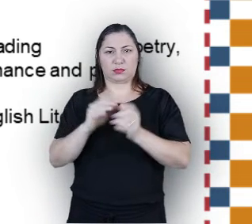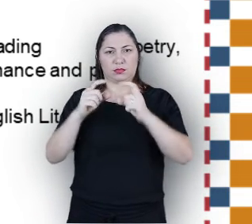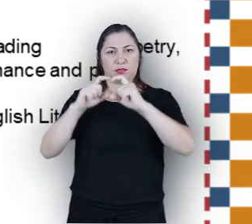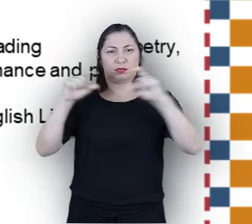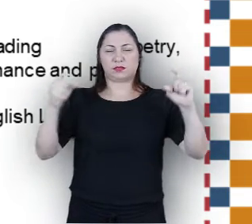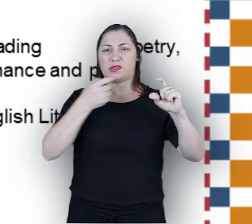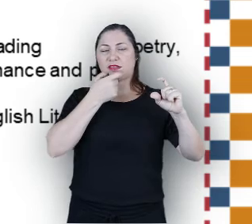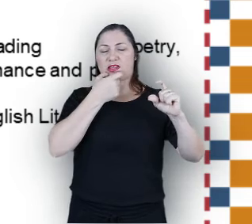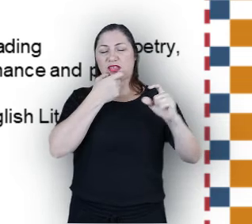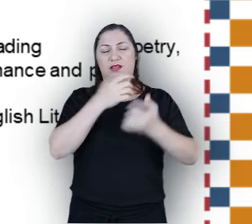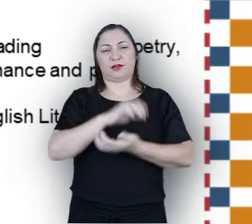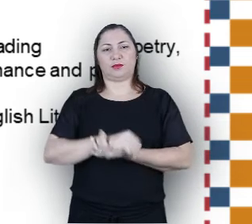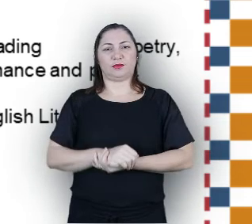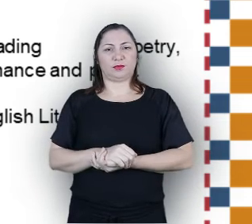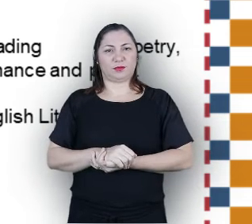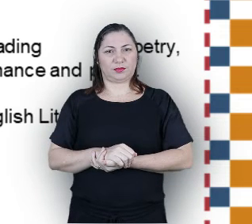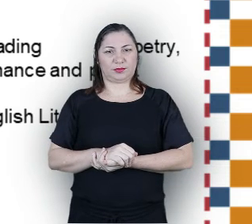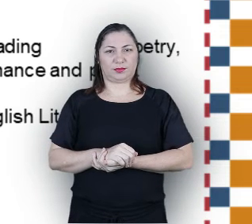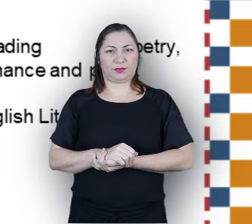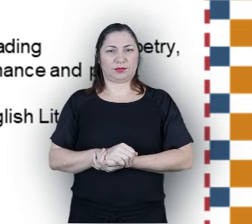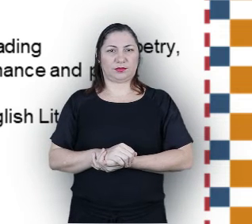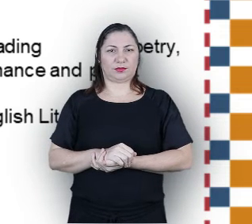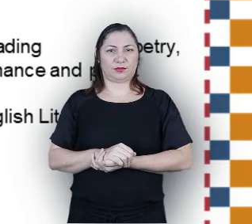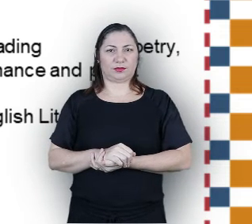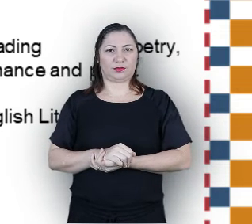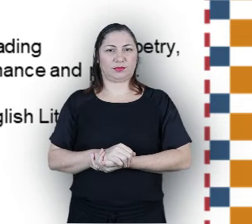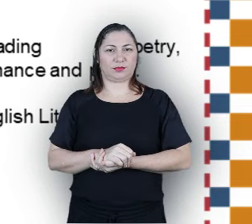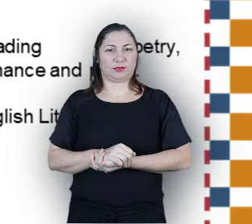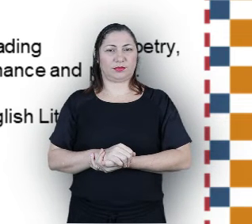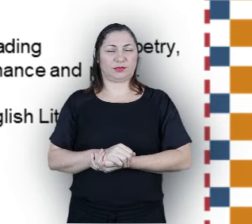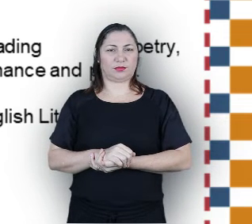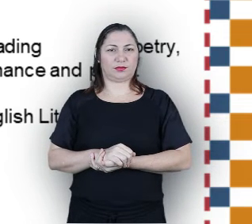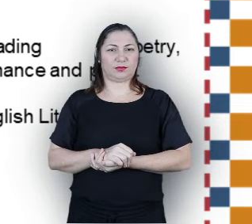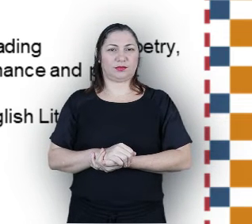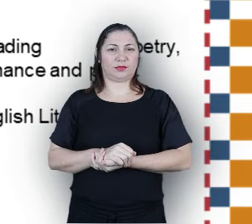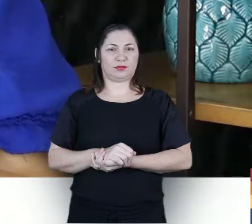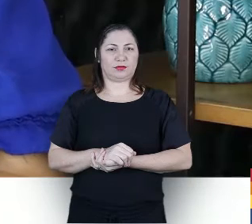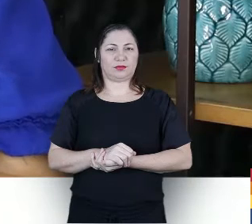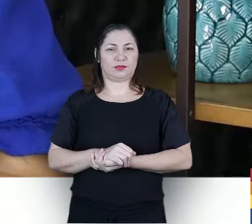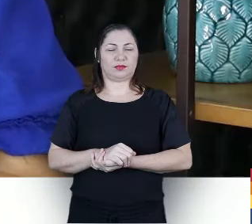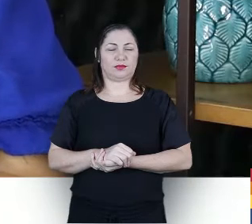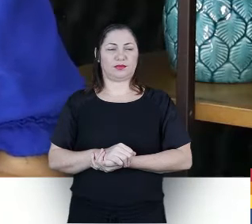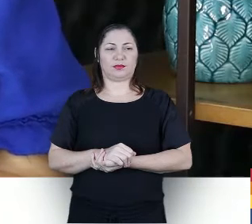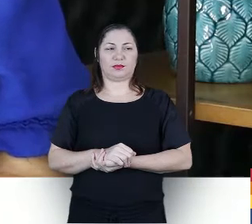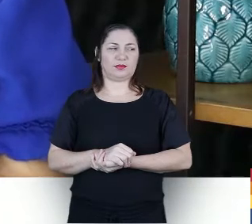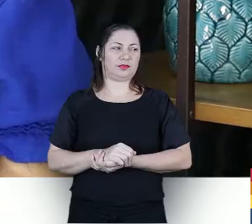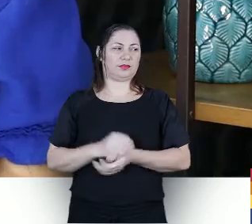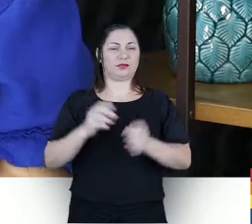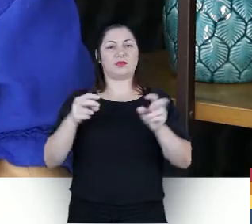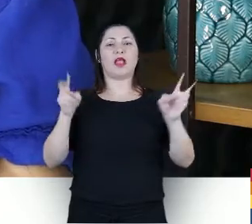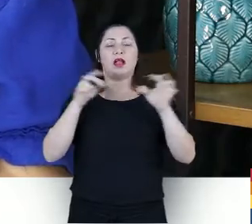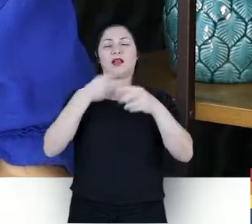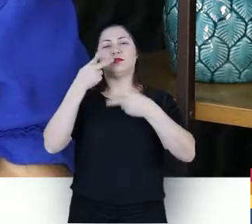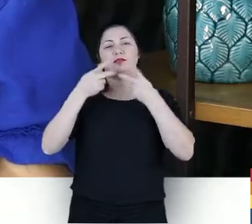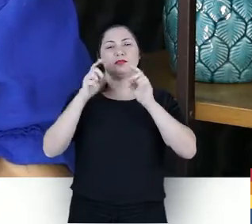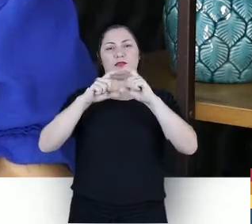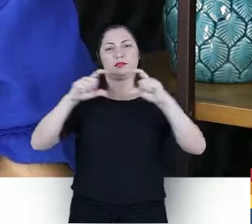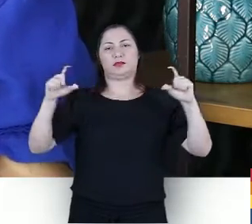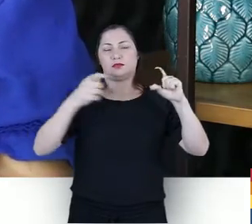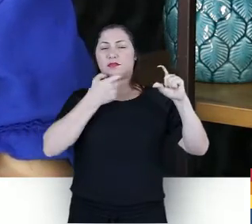and Plays, and English Literatura. Então, dentre esses conteúdos, eu posso